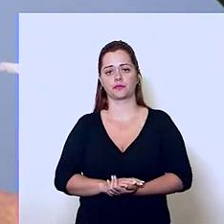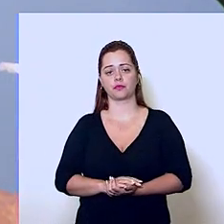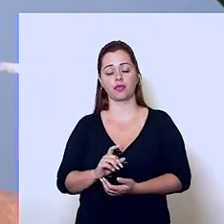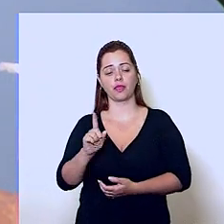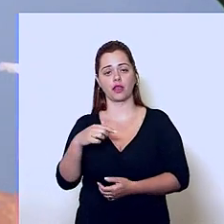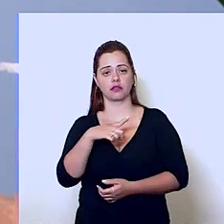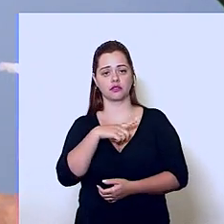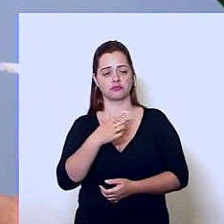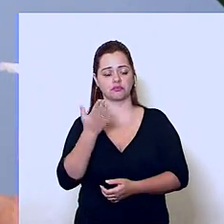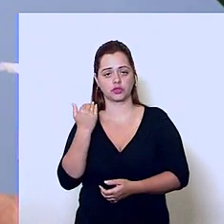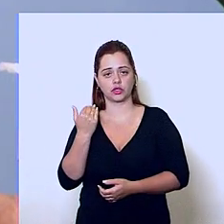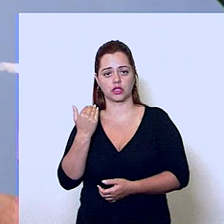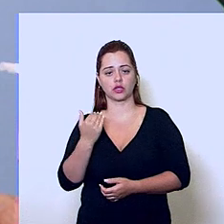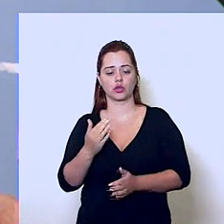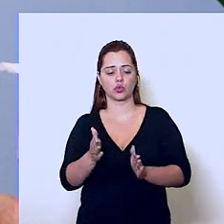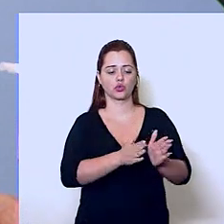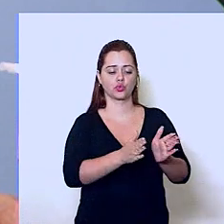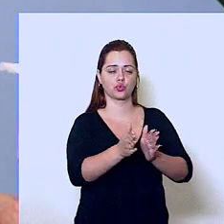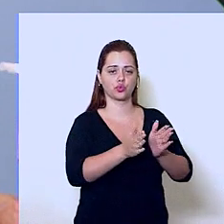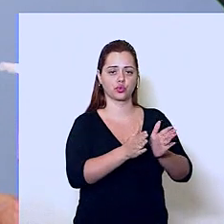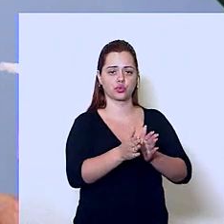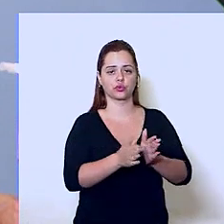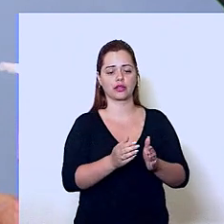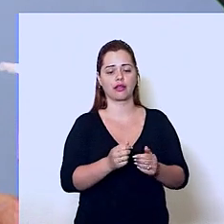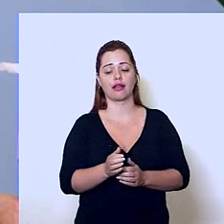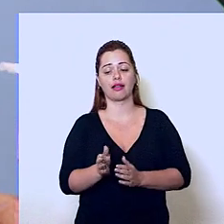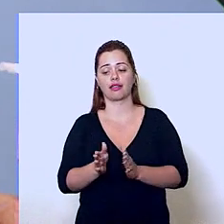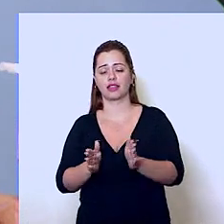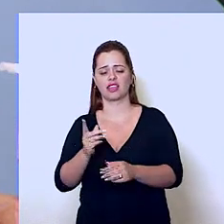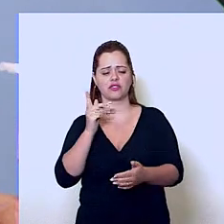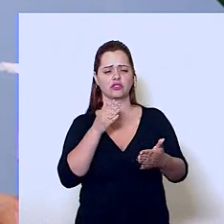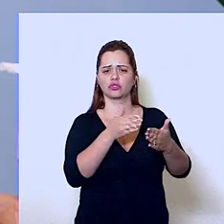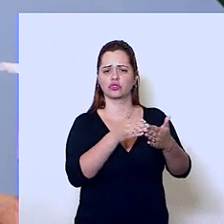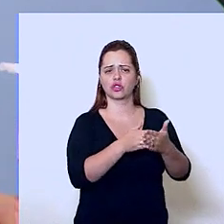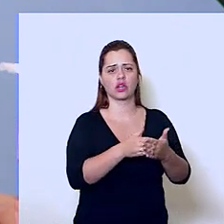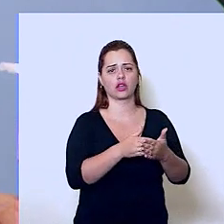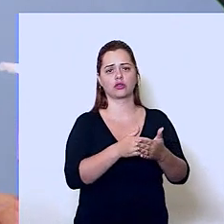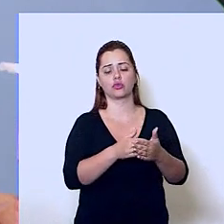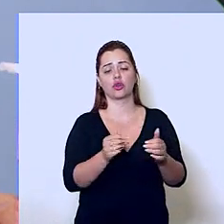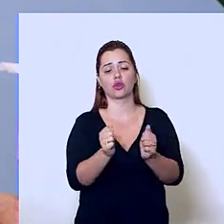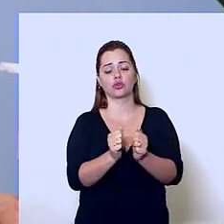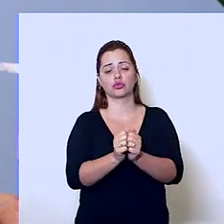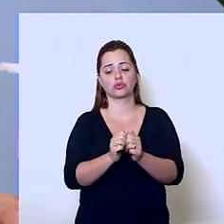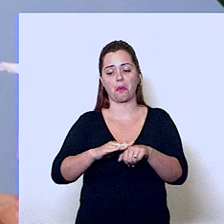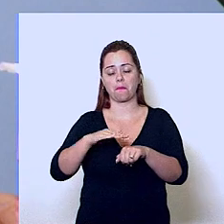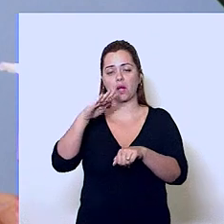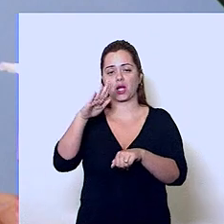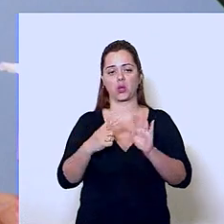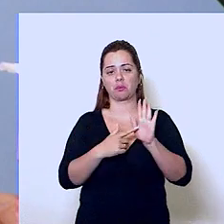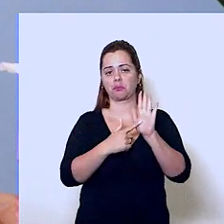trânsito absoluto, livre, direto, com os maiores representantes da